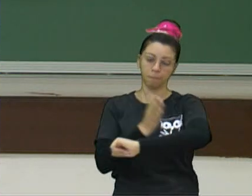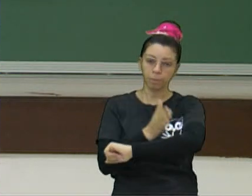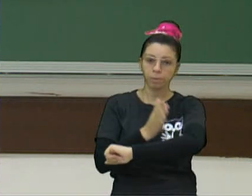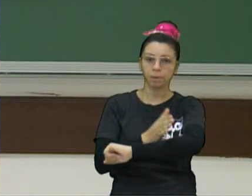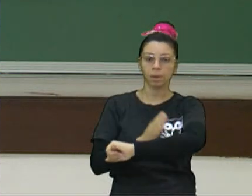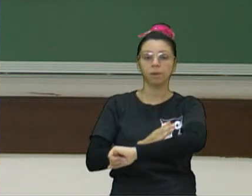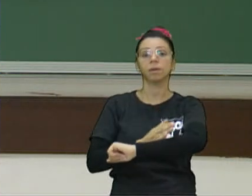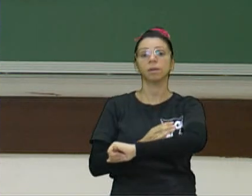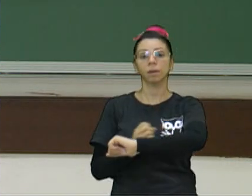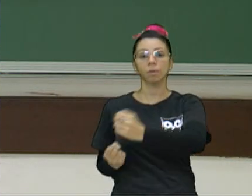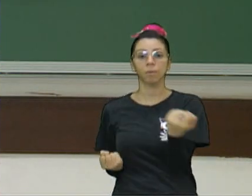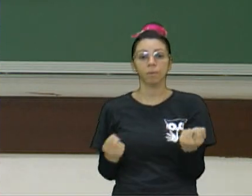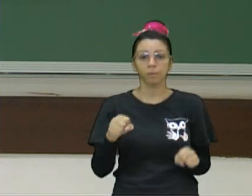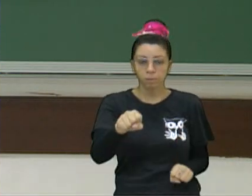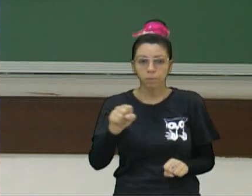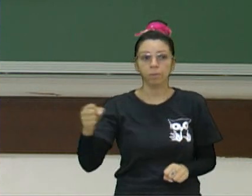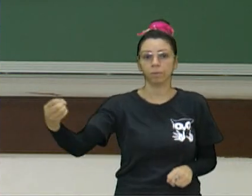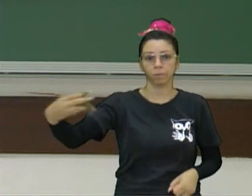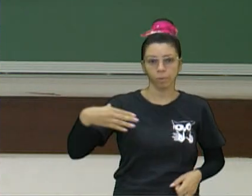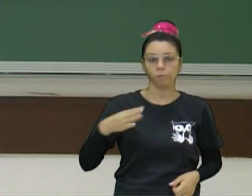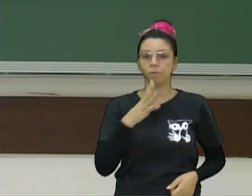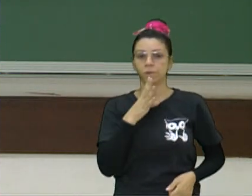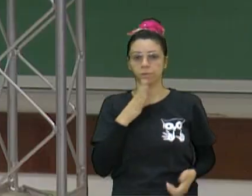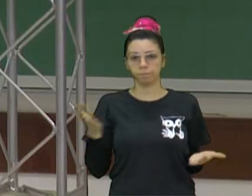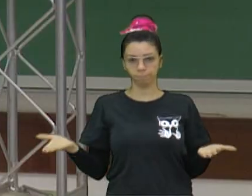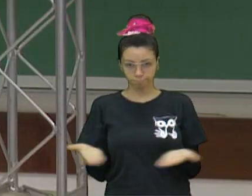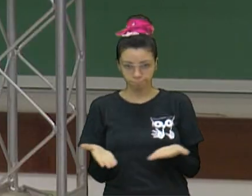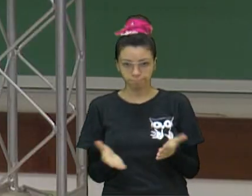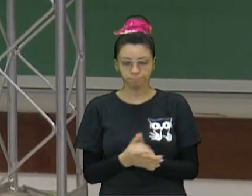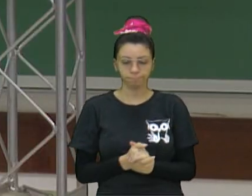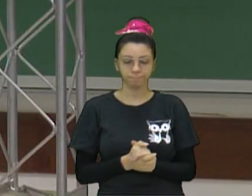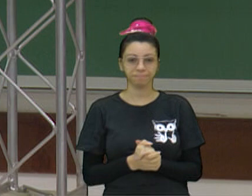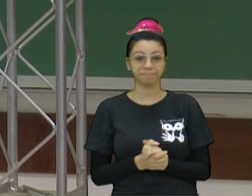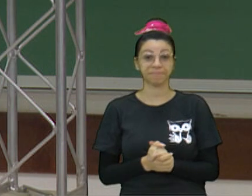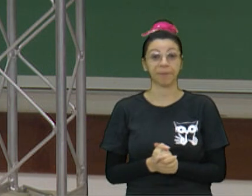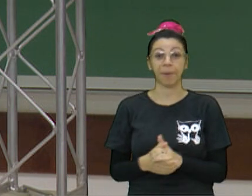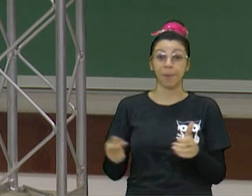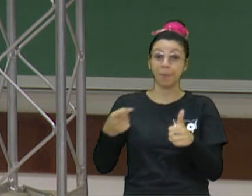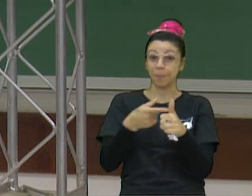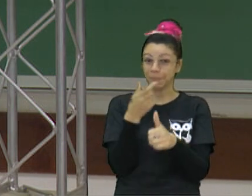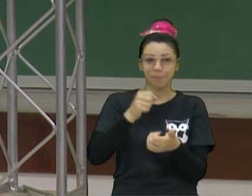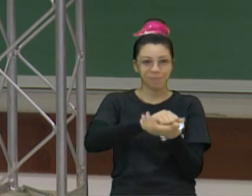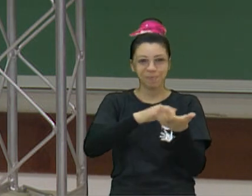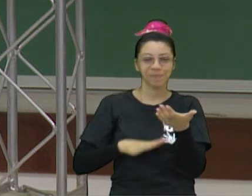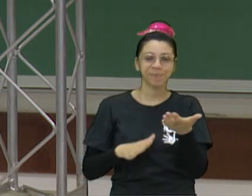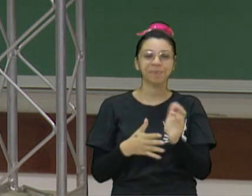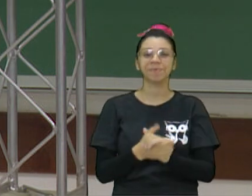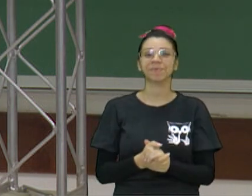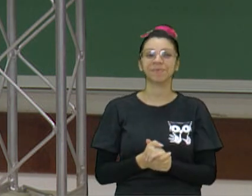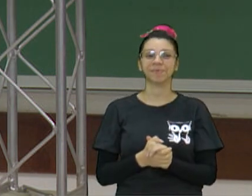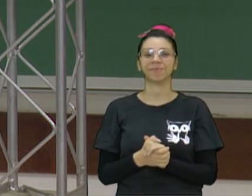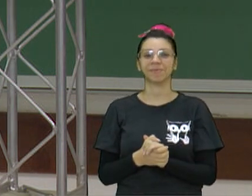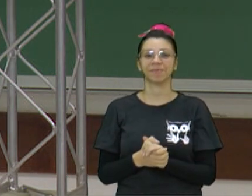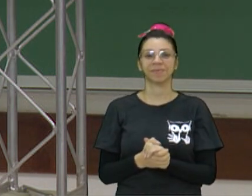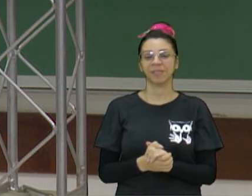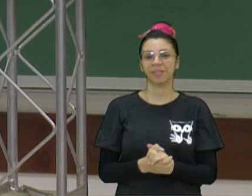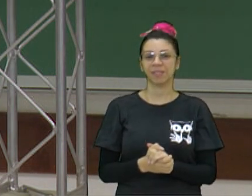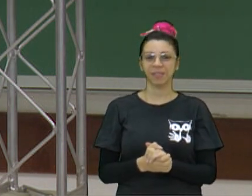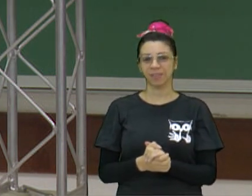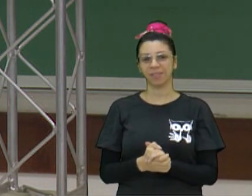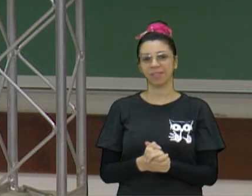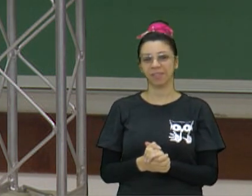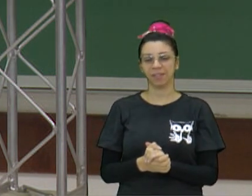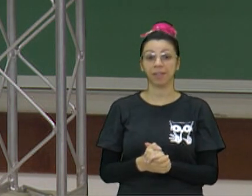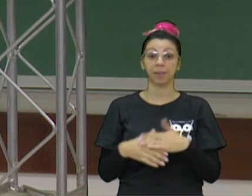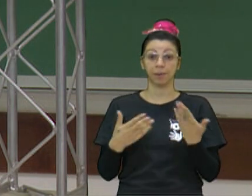Taekwondo que nós conhecemos hoje. Bora para a nossa primeira atividade da aula, então? Temos a nossa primeira atividade que diz respeito à